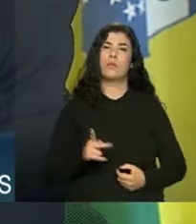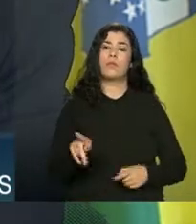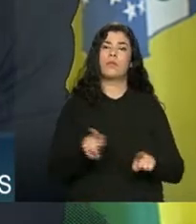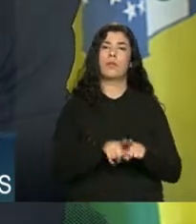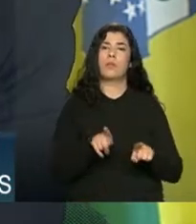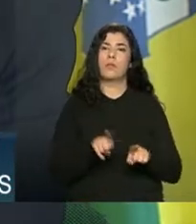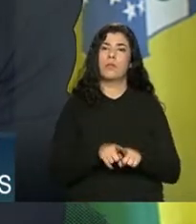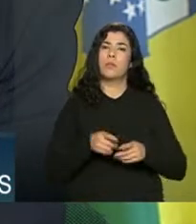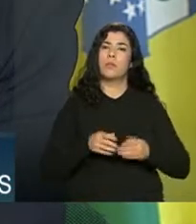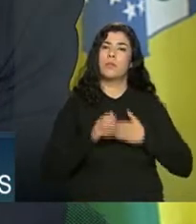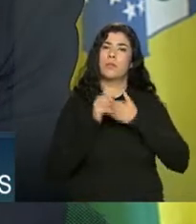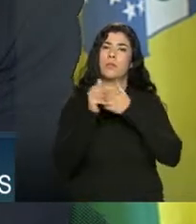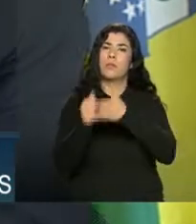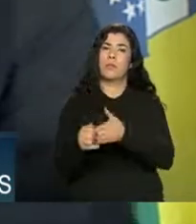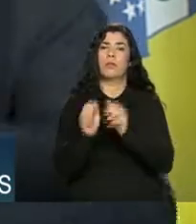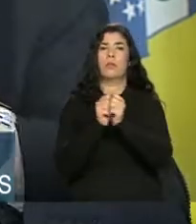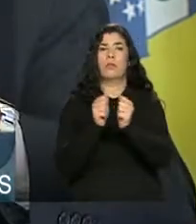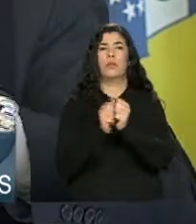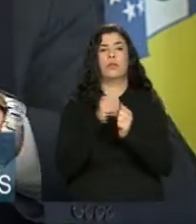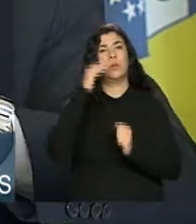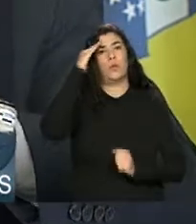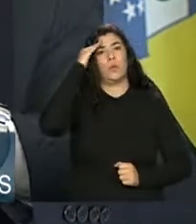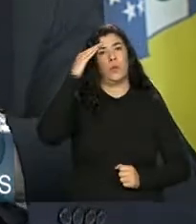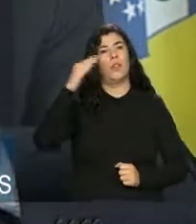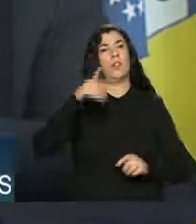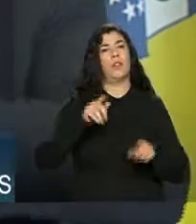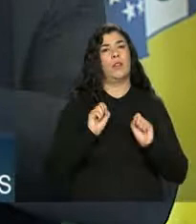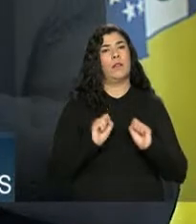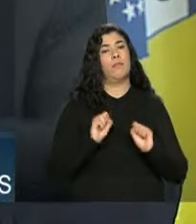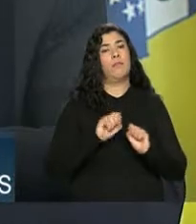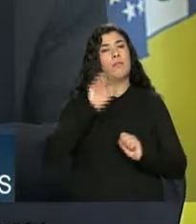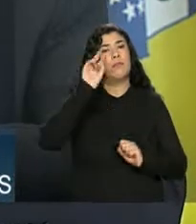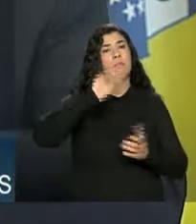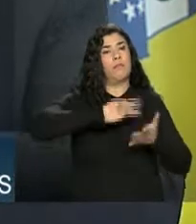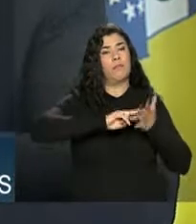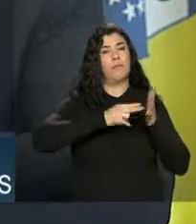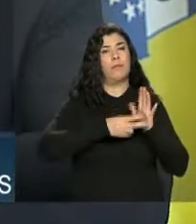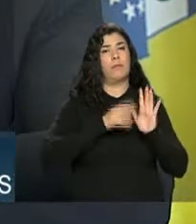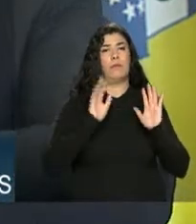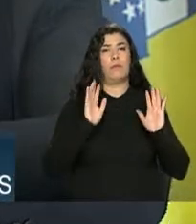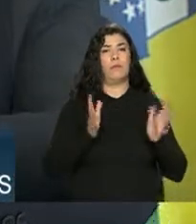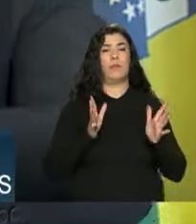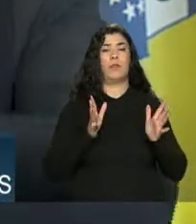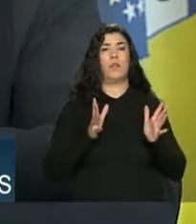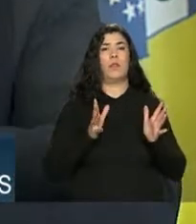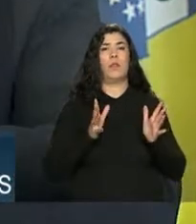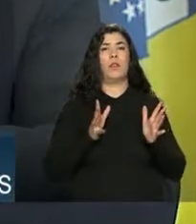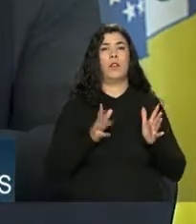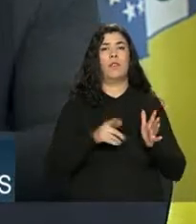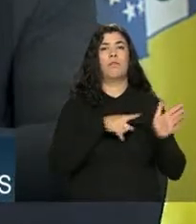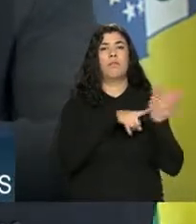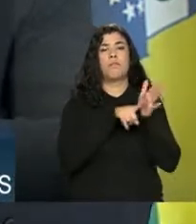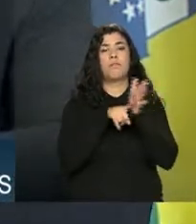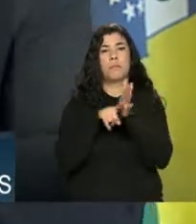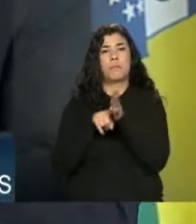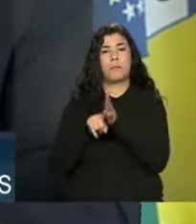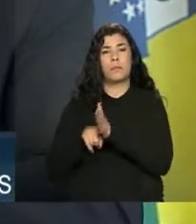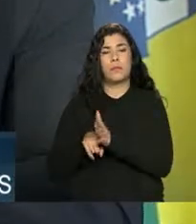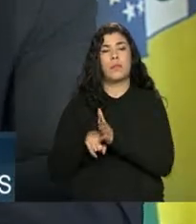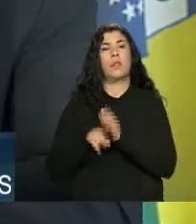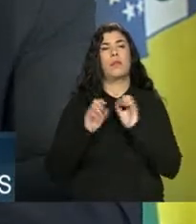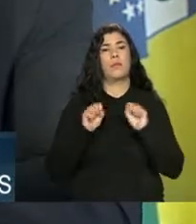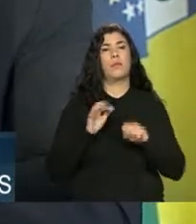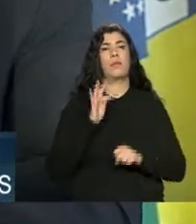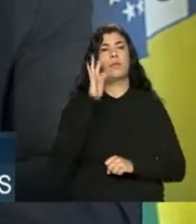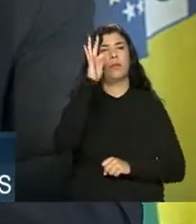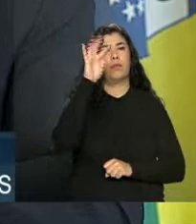fazer através do do exército Então essa é a definição que nós estamos levantando para